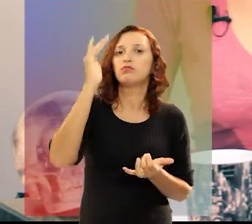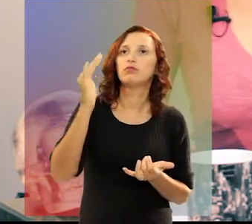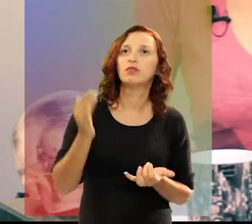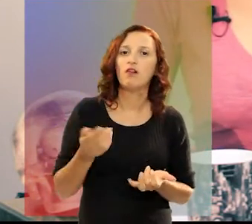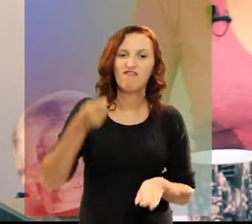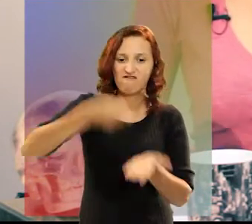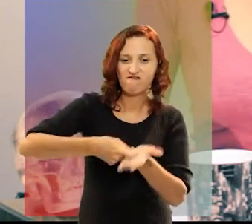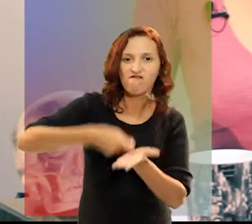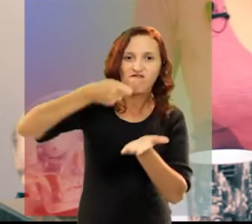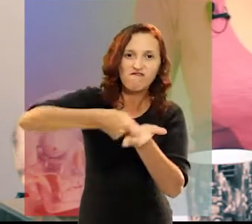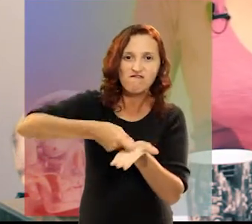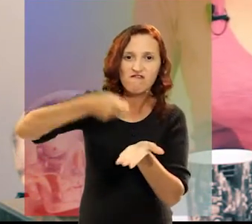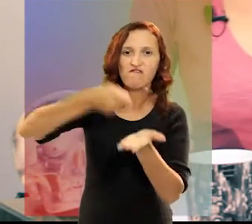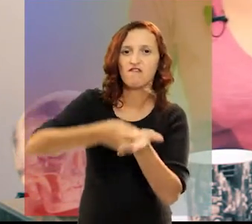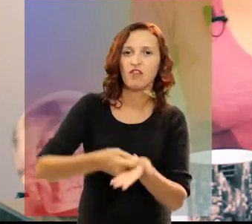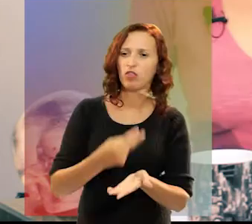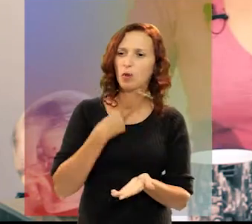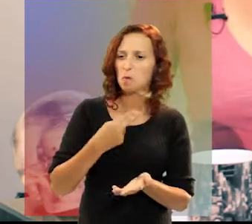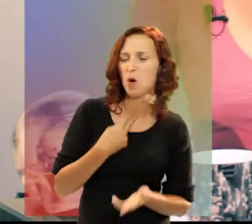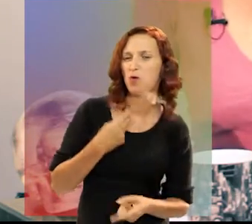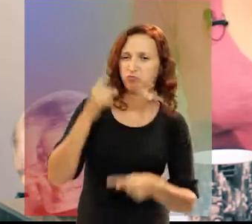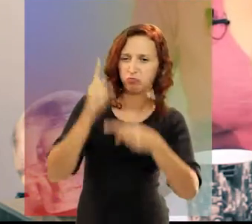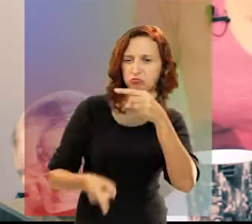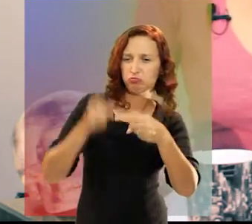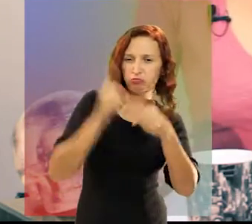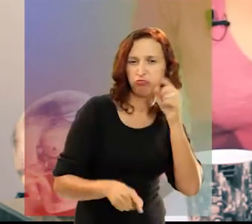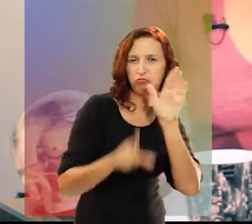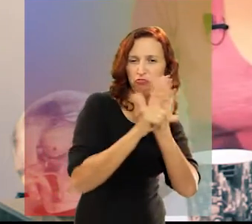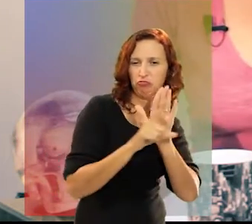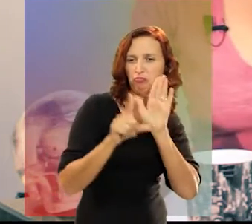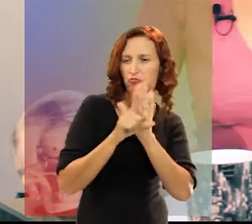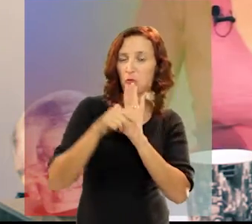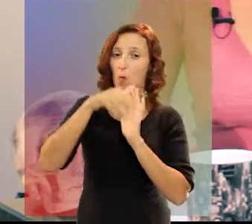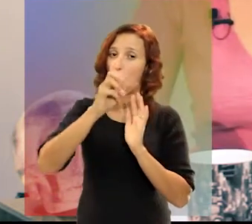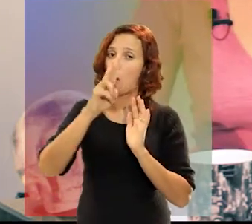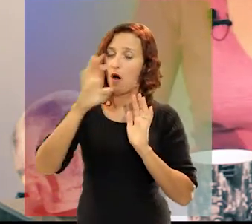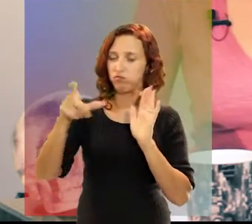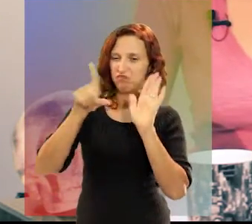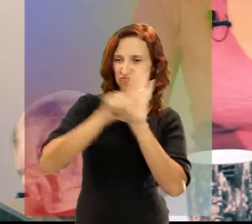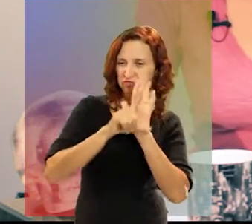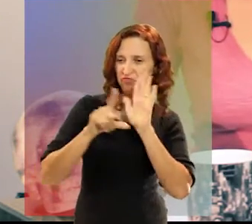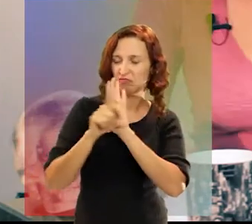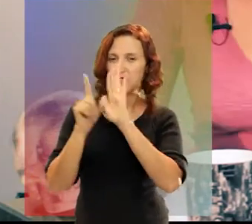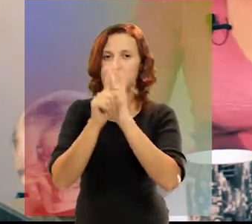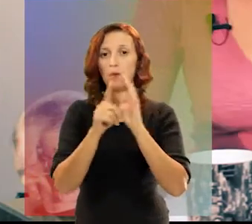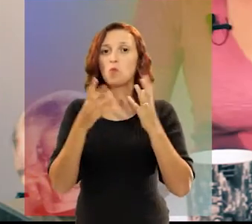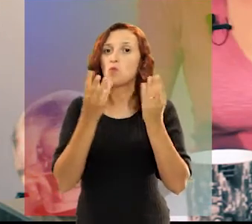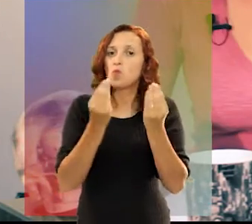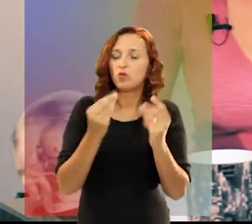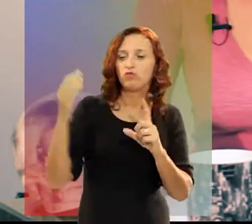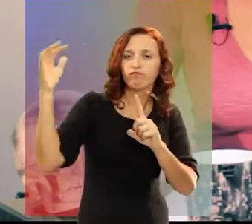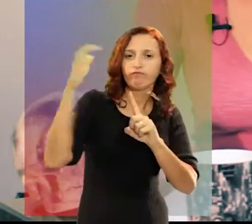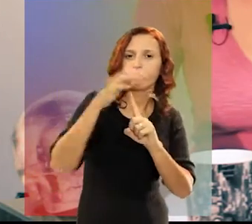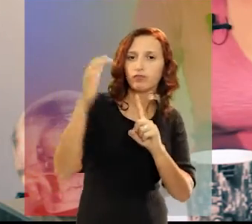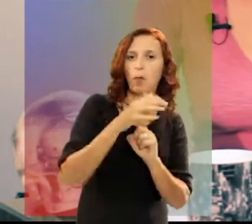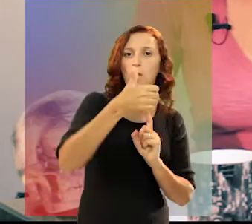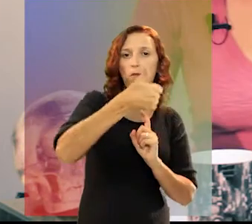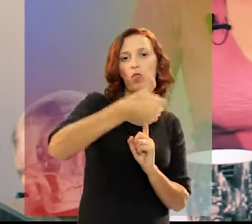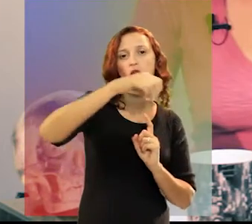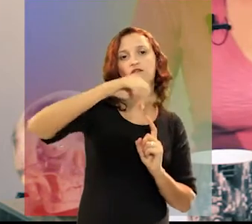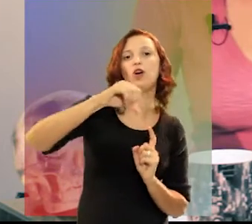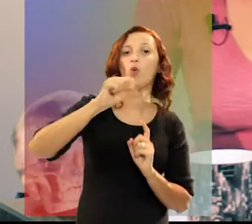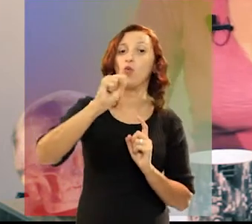Principalmente através da imposição de dogmas e de valores morais. E também uma coisa muito legal é que ela é bem baseada